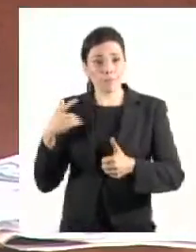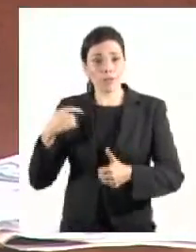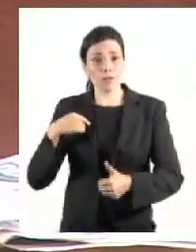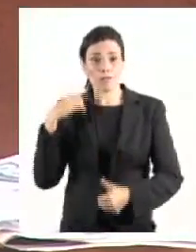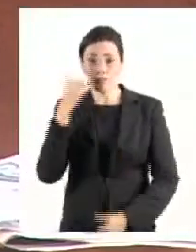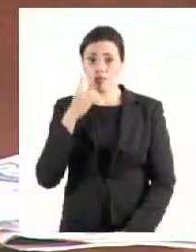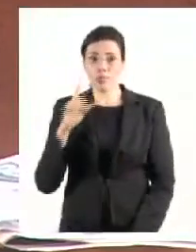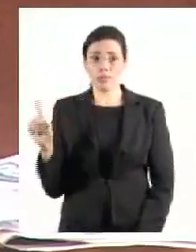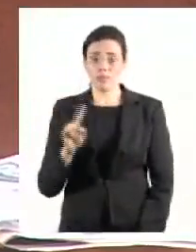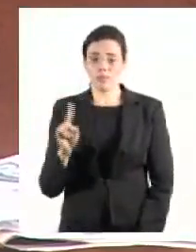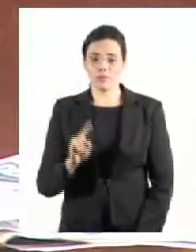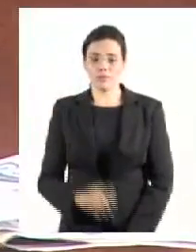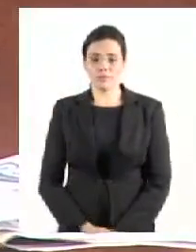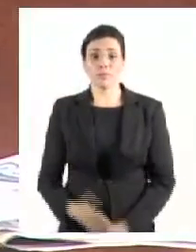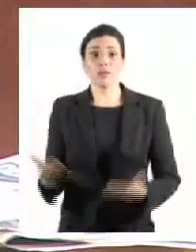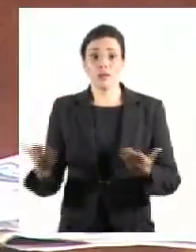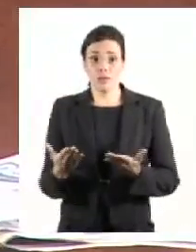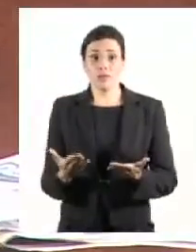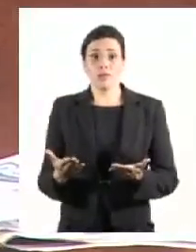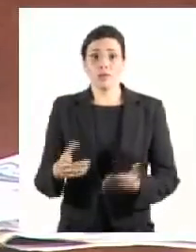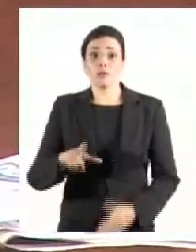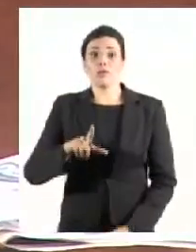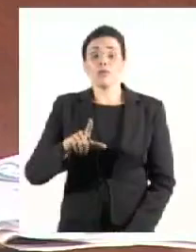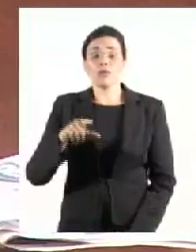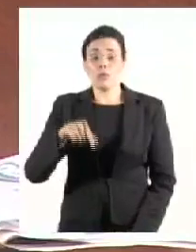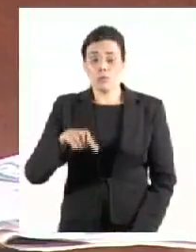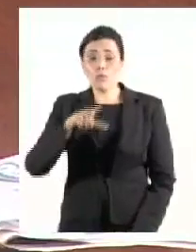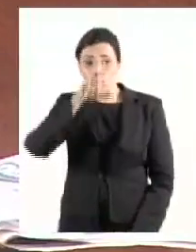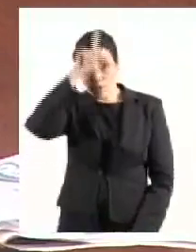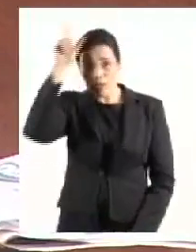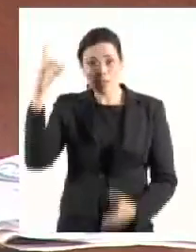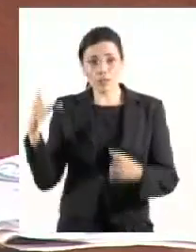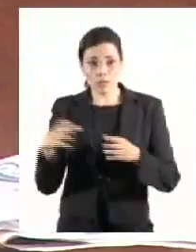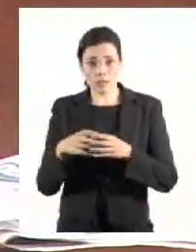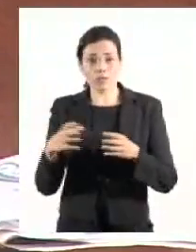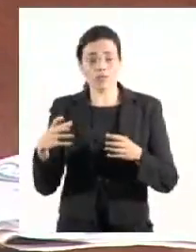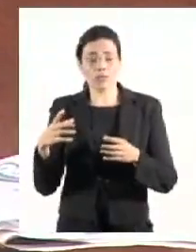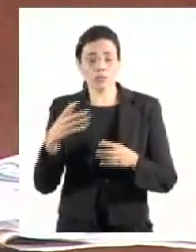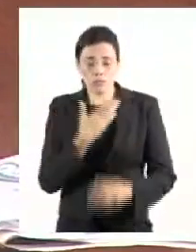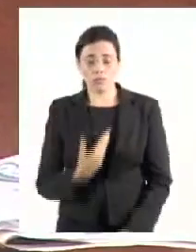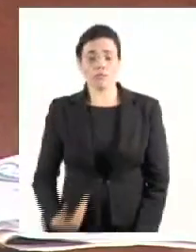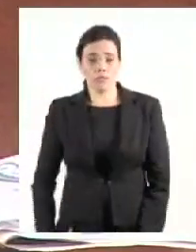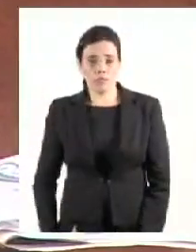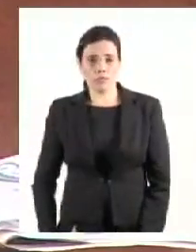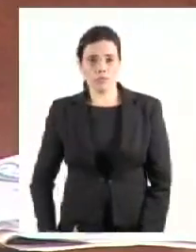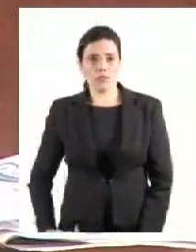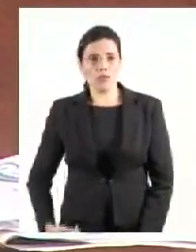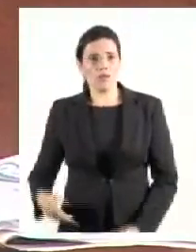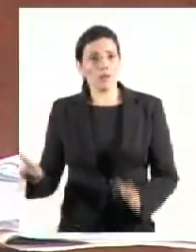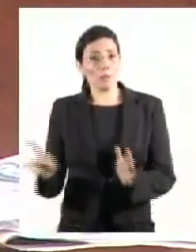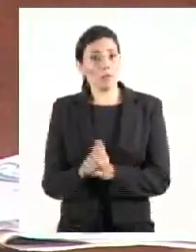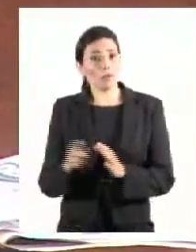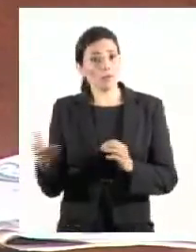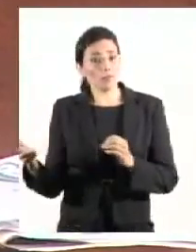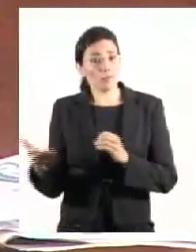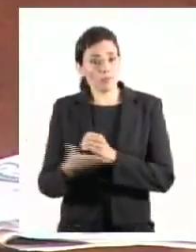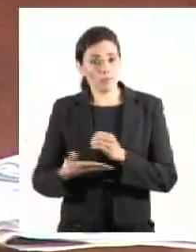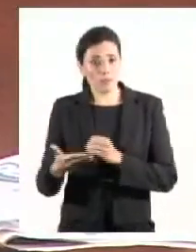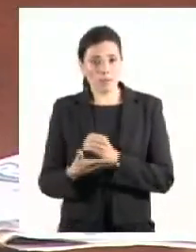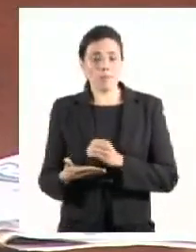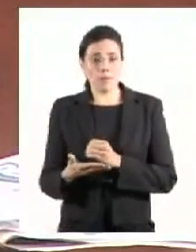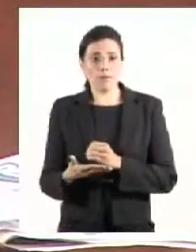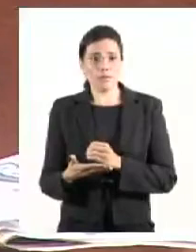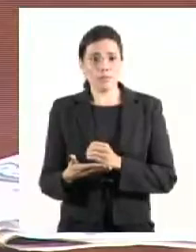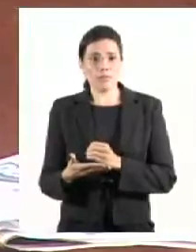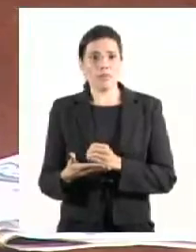Agora, o líder do governo era deputado da legislatura passada. E era deputado da base governista. Ele que